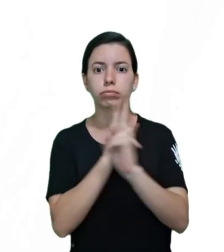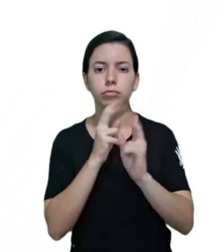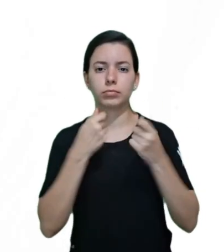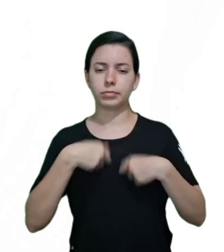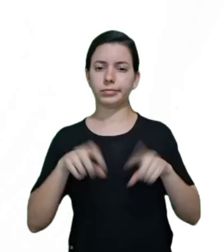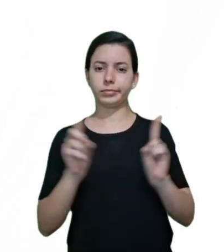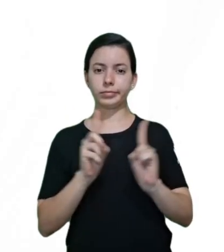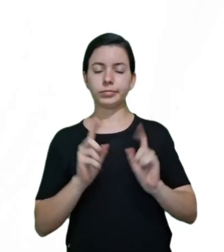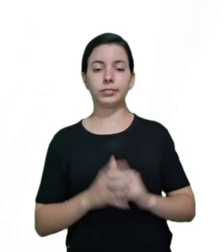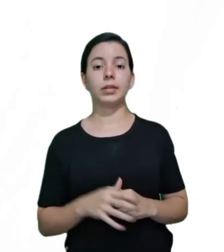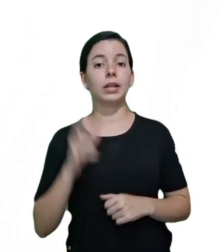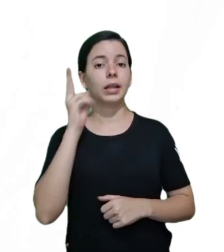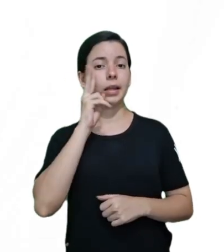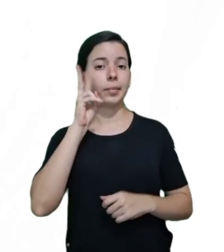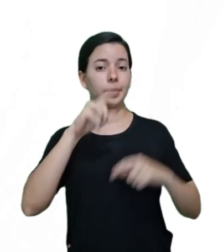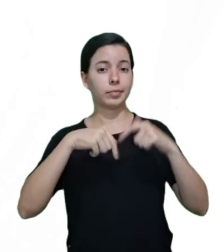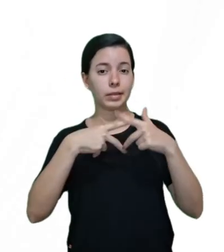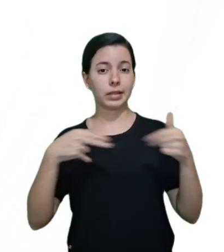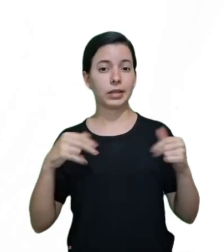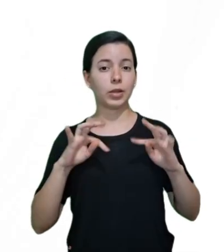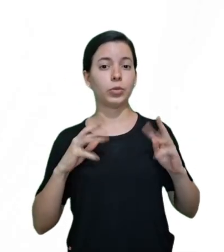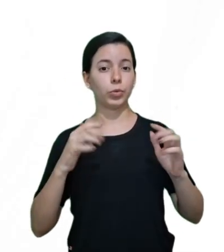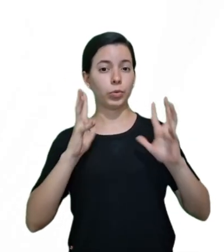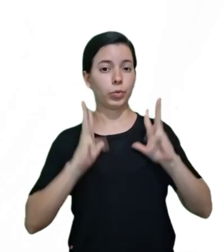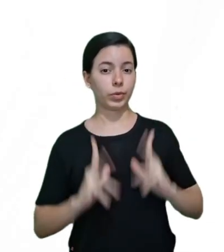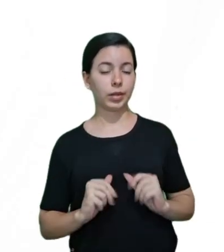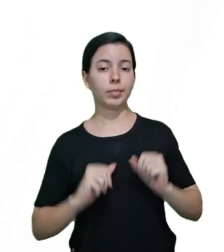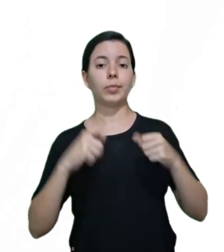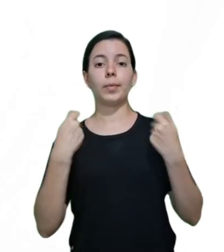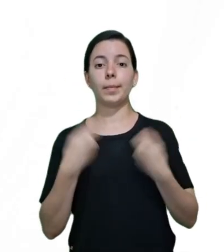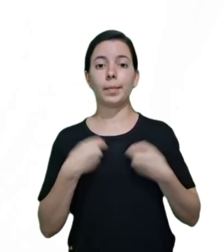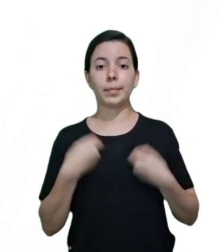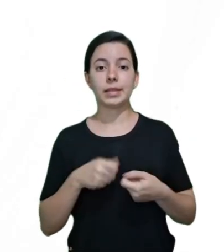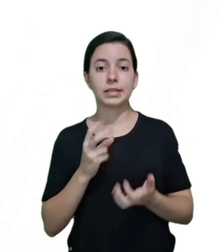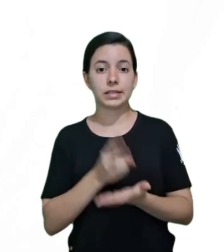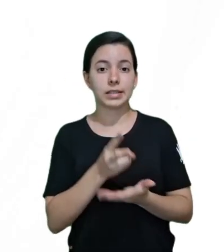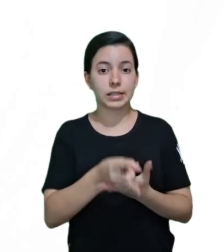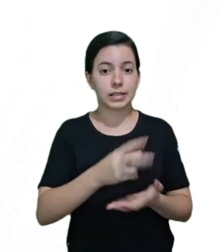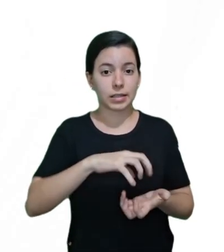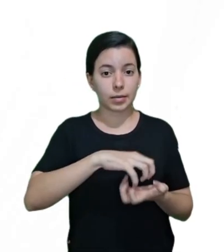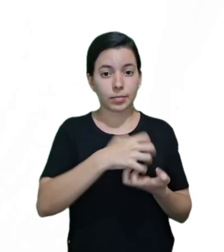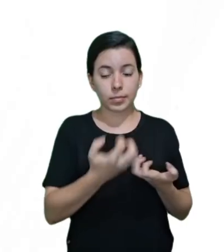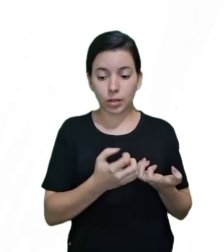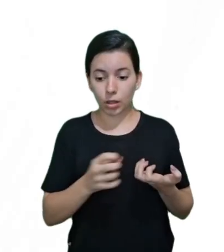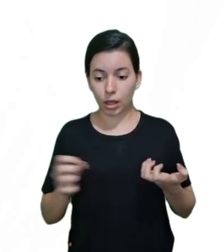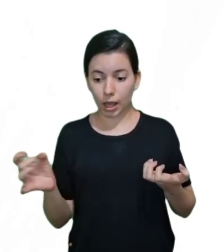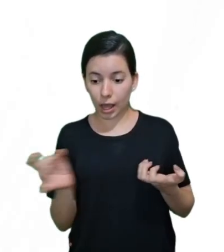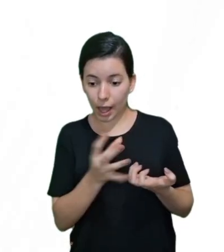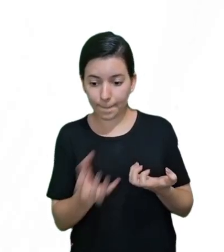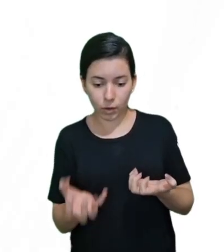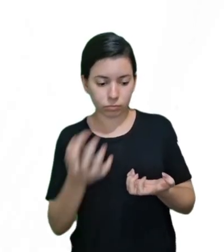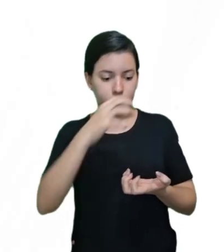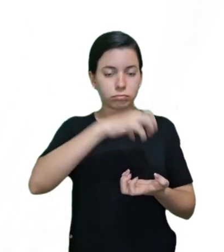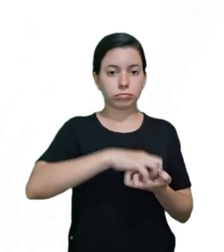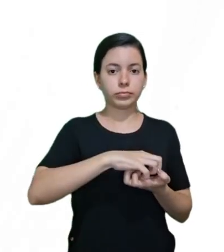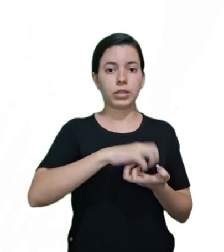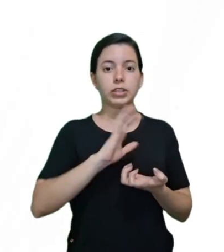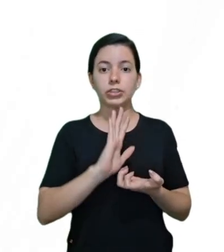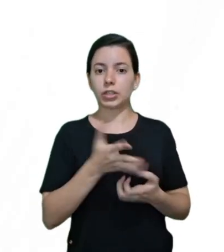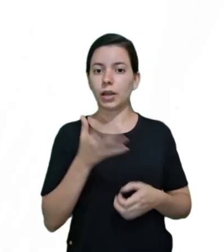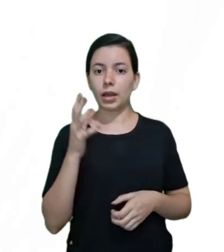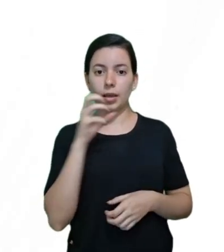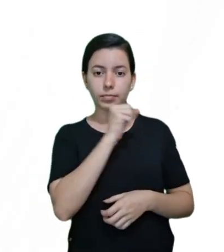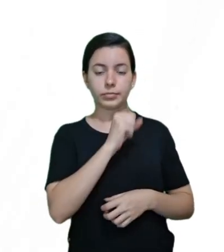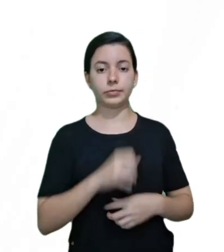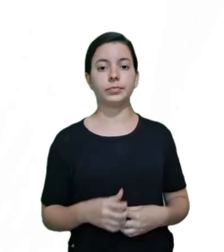mas sem pressa. Lembrando que todos os materiais estéreis ou biológicos devem permanecer abertos pelo menor tempo possível. Ao